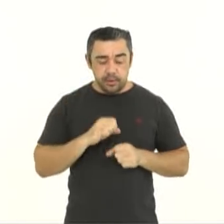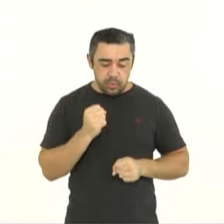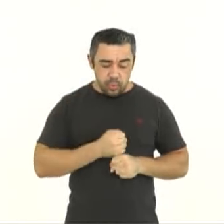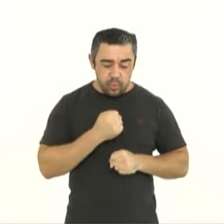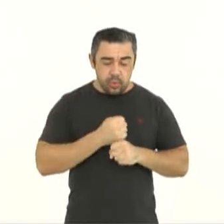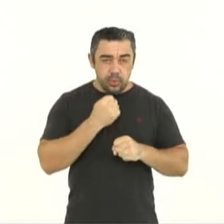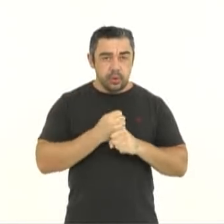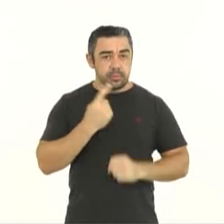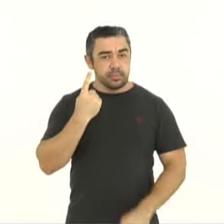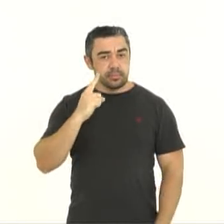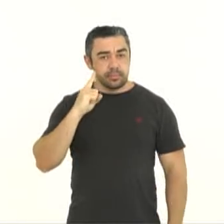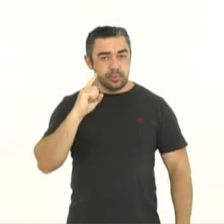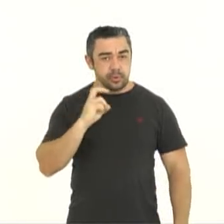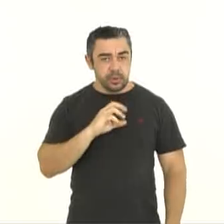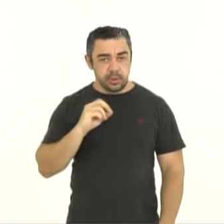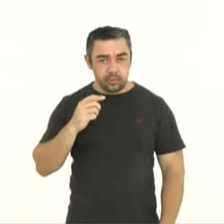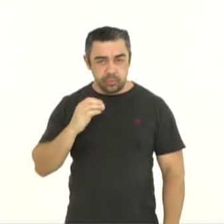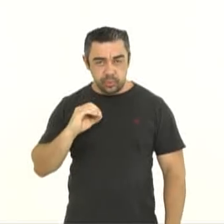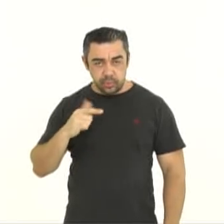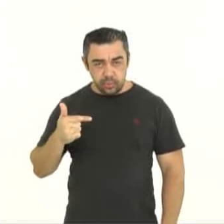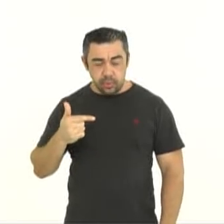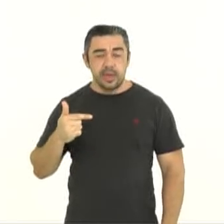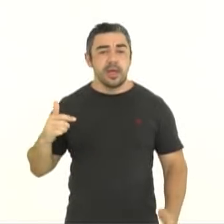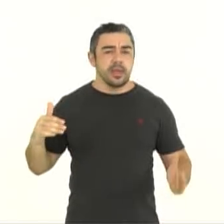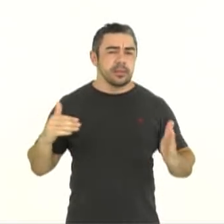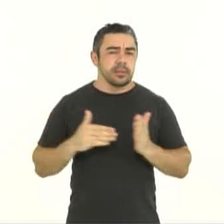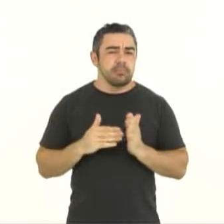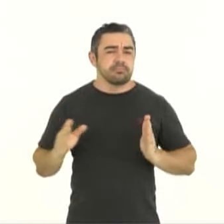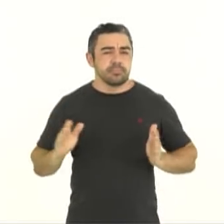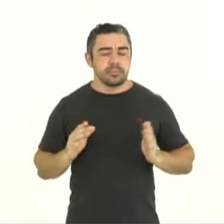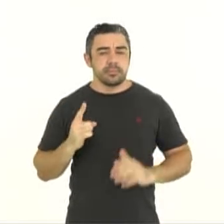entre 1502 e